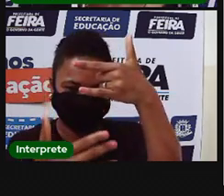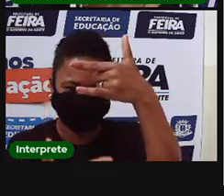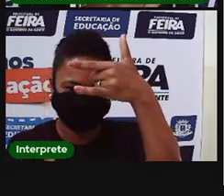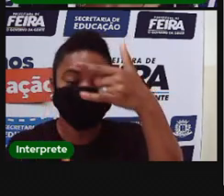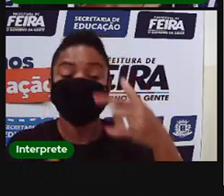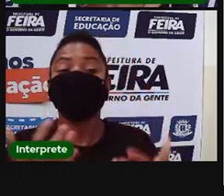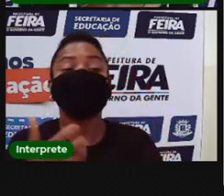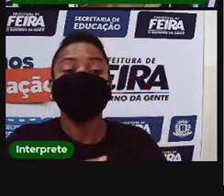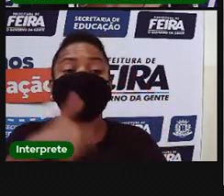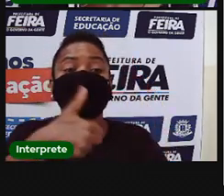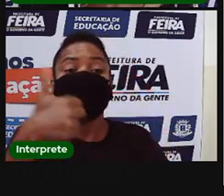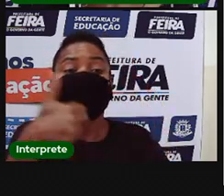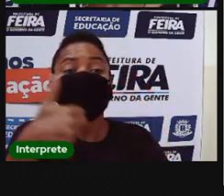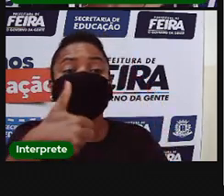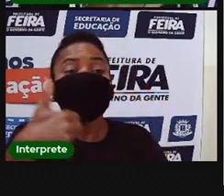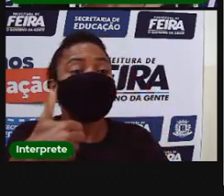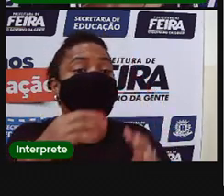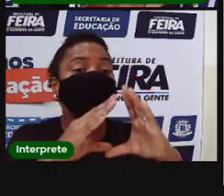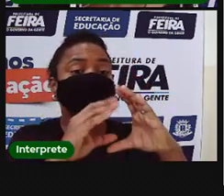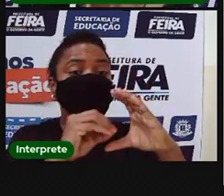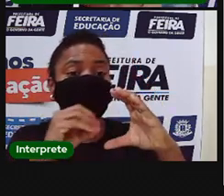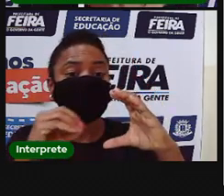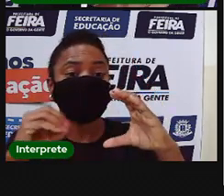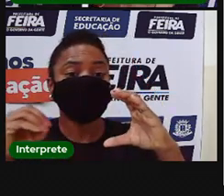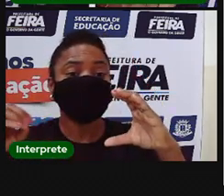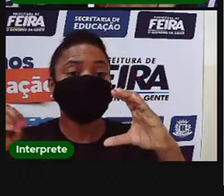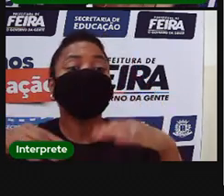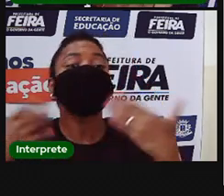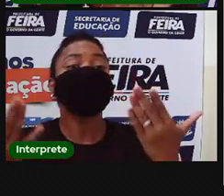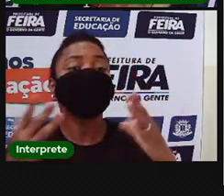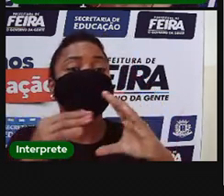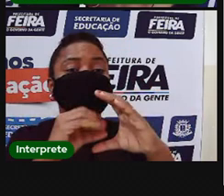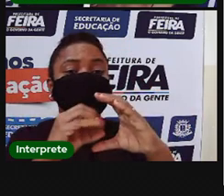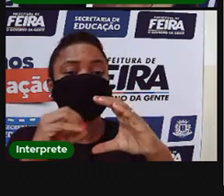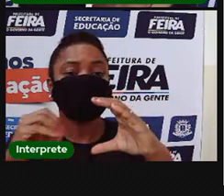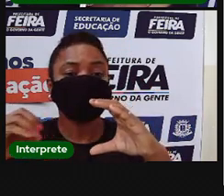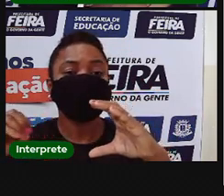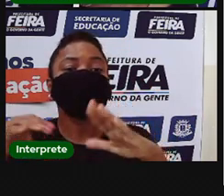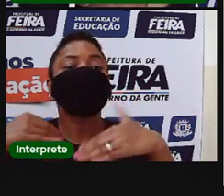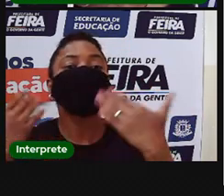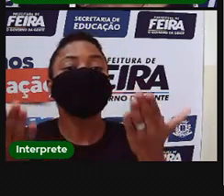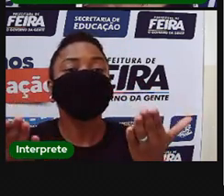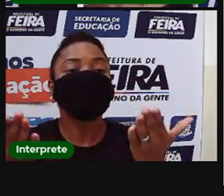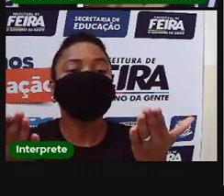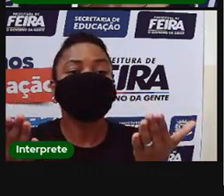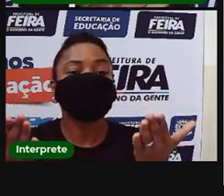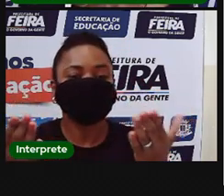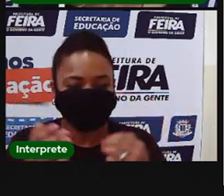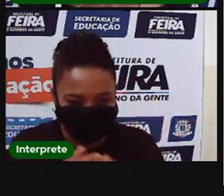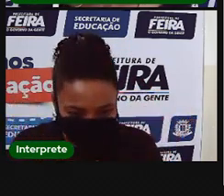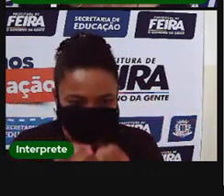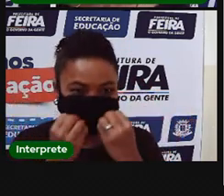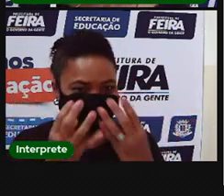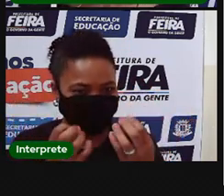o like e o emojizinho, né? Que é muito bom estar aqui com vocês, hein?